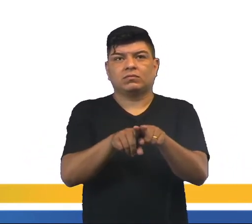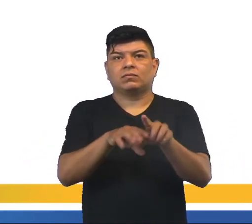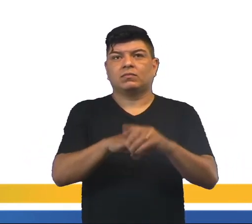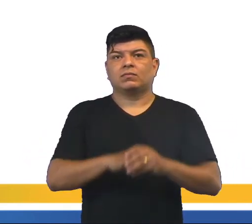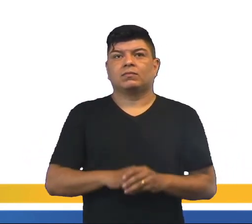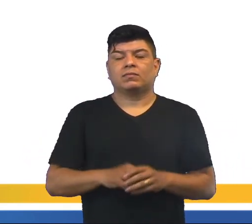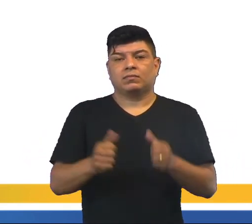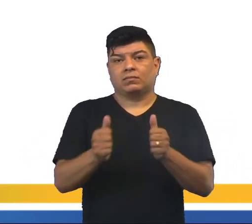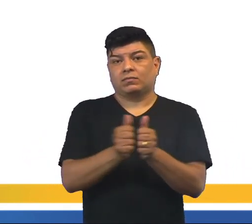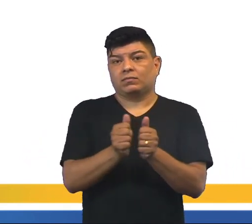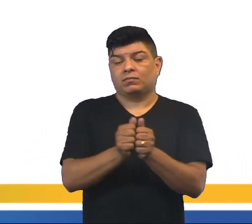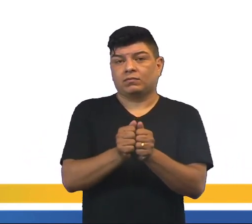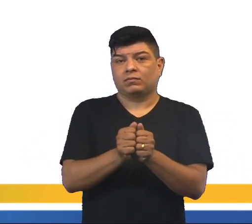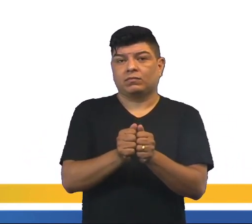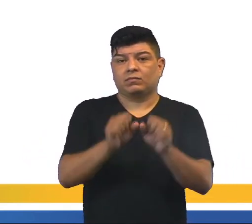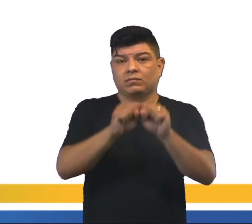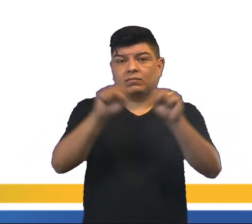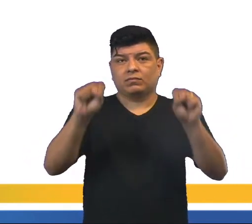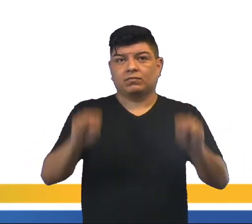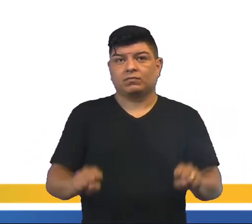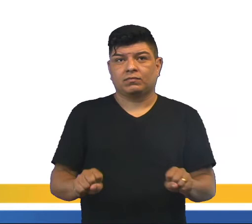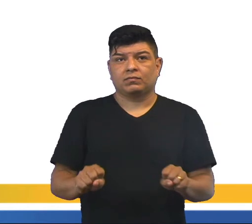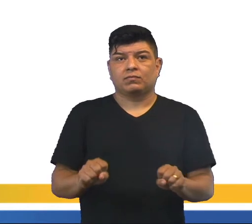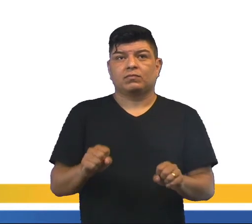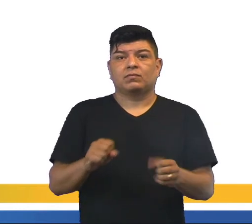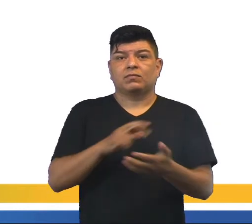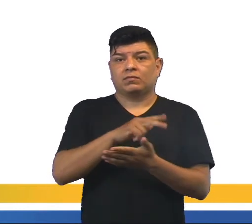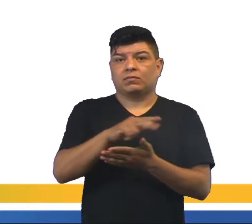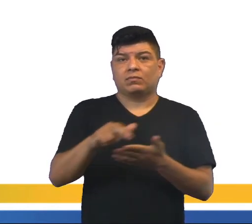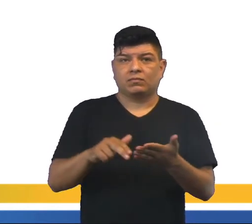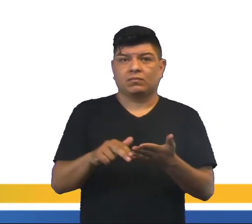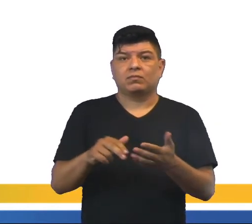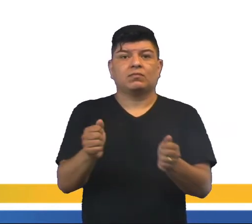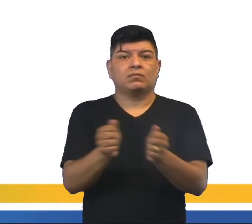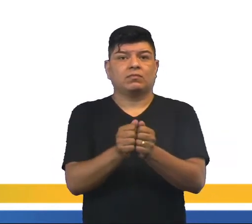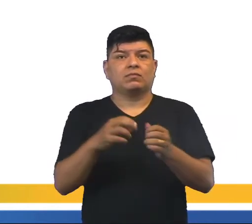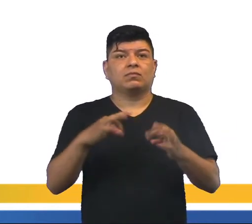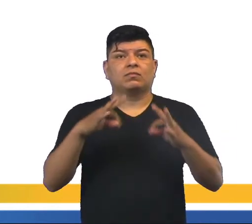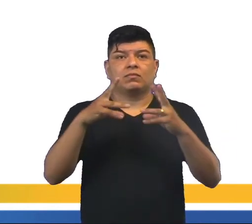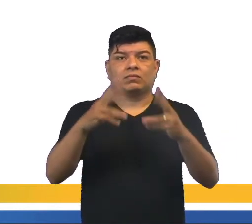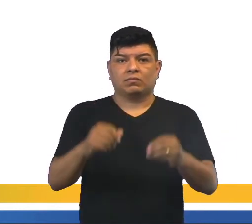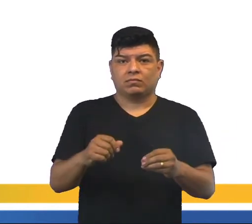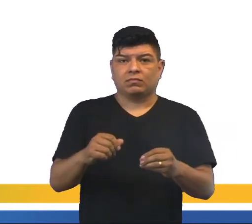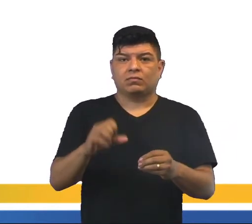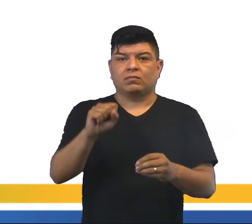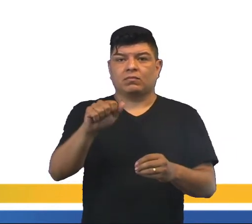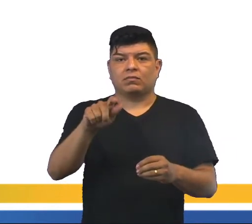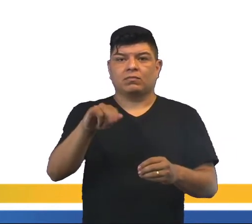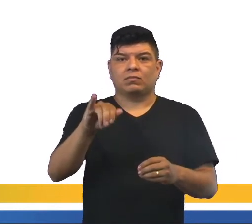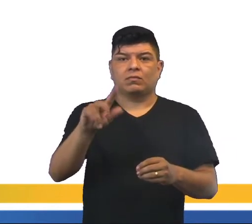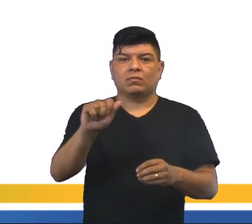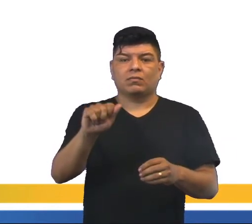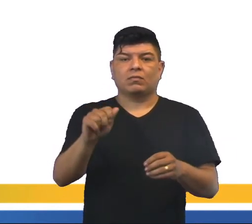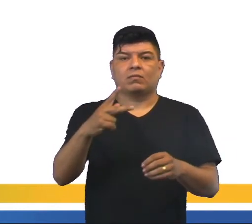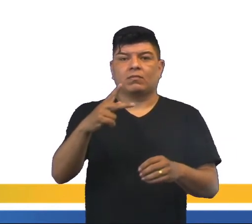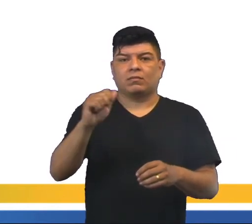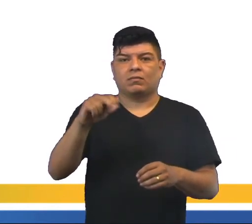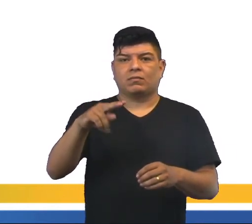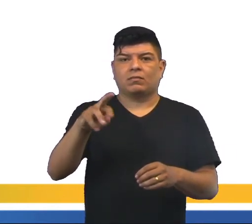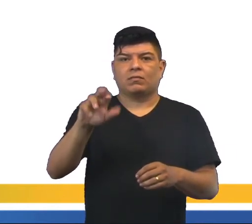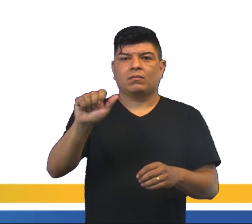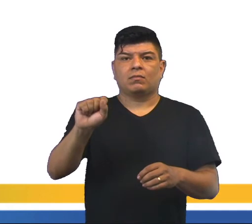Fazem também parte desse sistema as seguintes glândulas acessórias: glândulas salivárias, pâncreas e